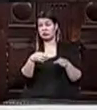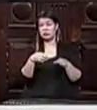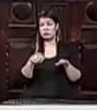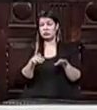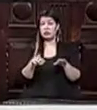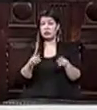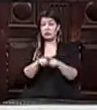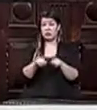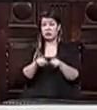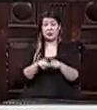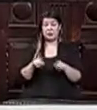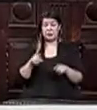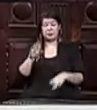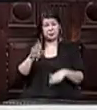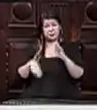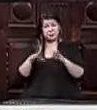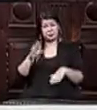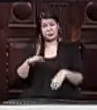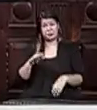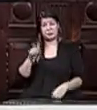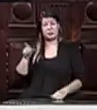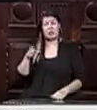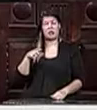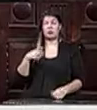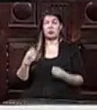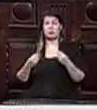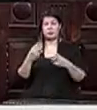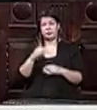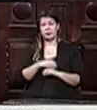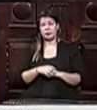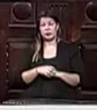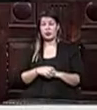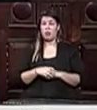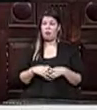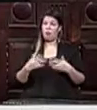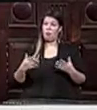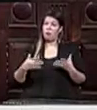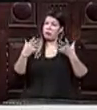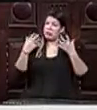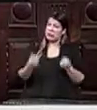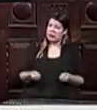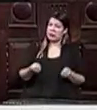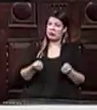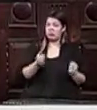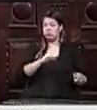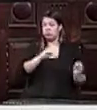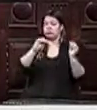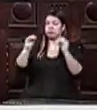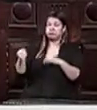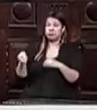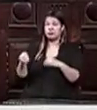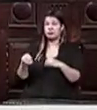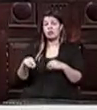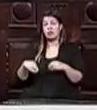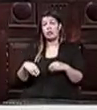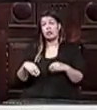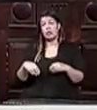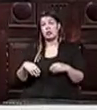conta, e os professores muitas vezes são confrontados à seguinte situação: ou admite passar por esse processo interno de reconversão,